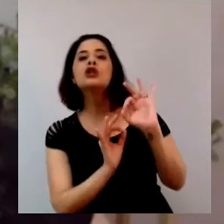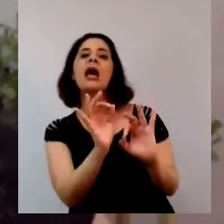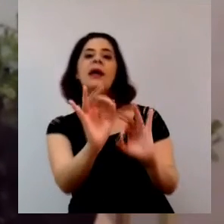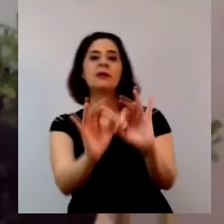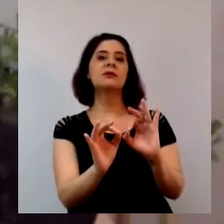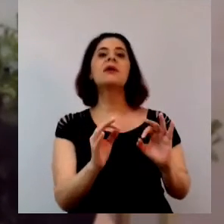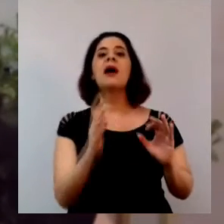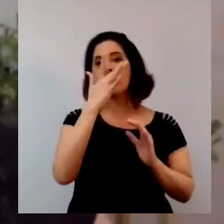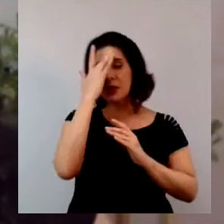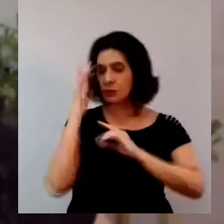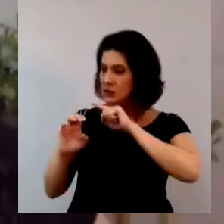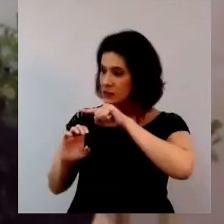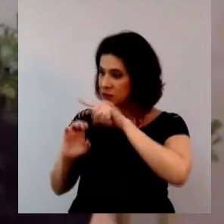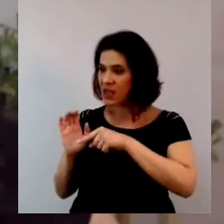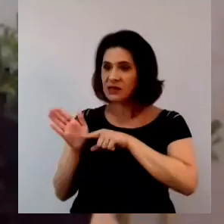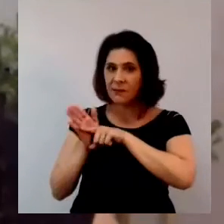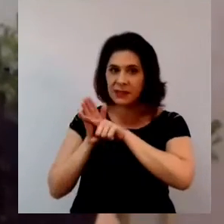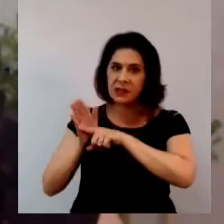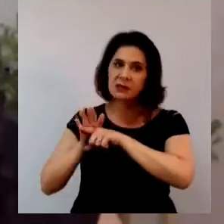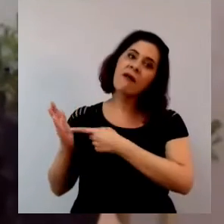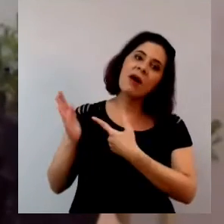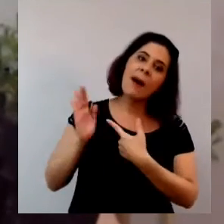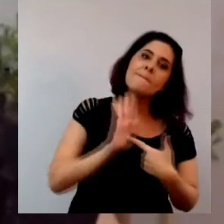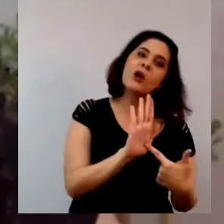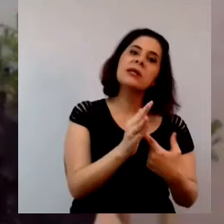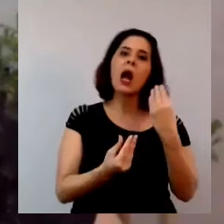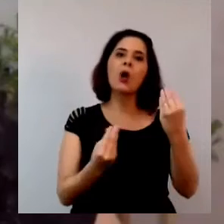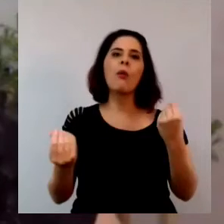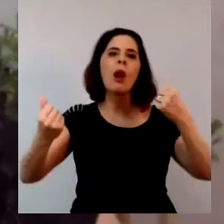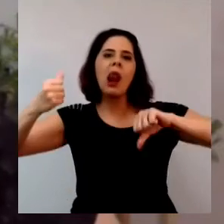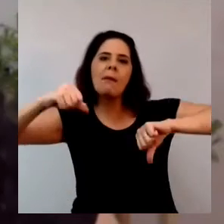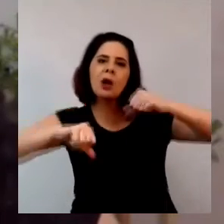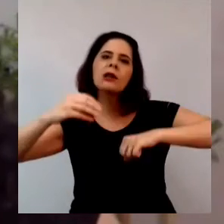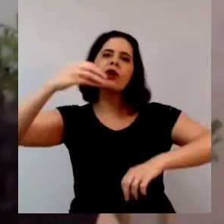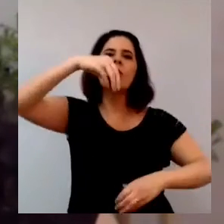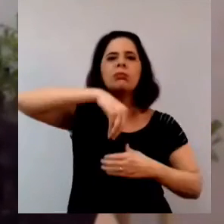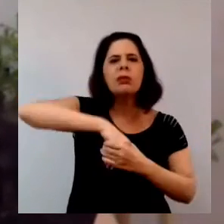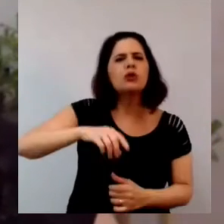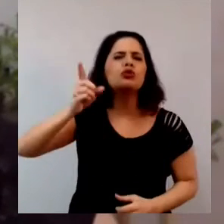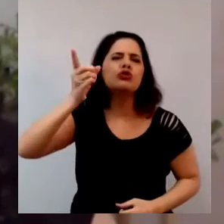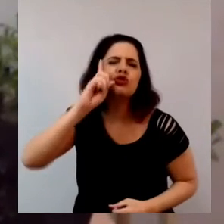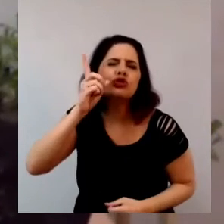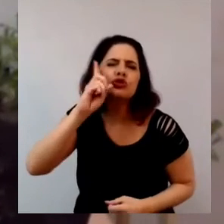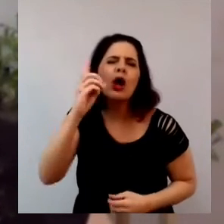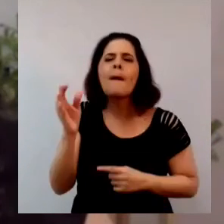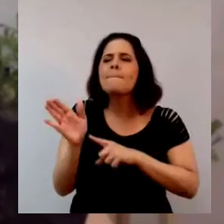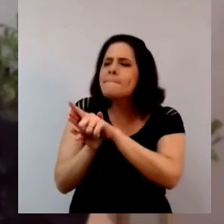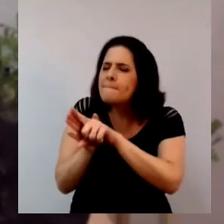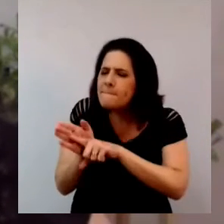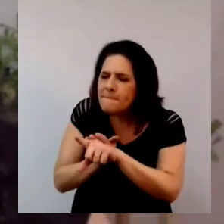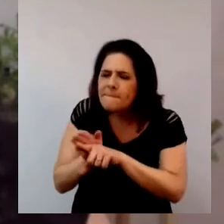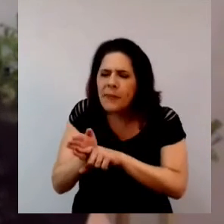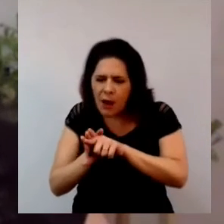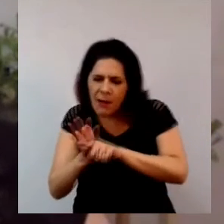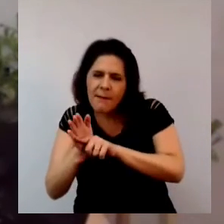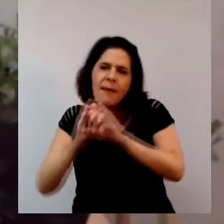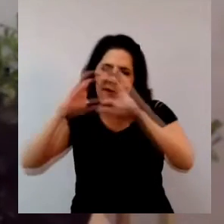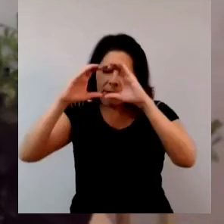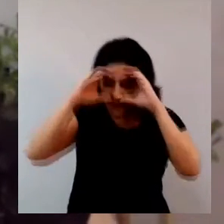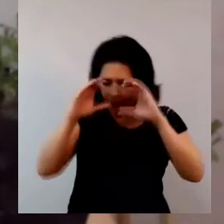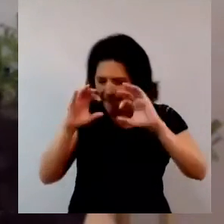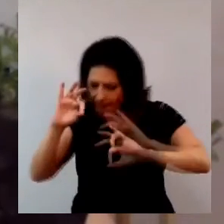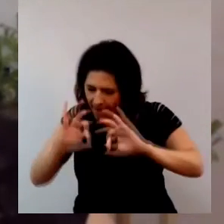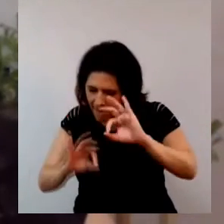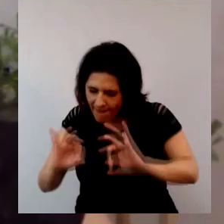dia a dia dentro do laboratório, dentro das pesquisas, e está sendo muito gratificante para mim, porque mesmo com todos os